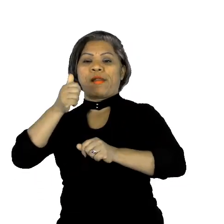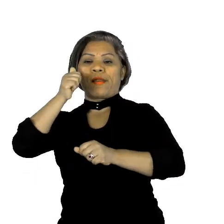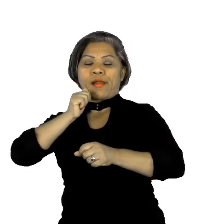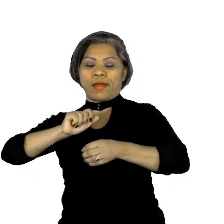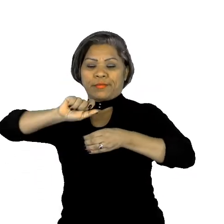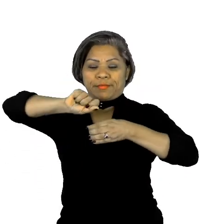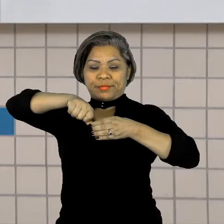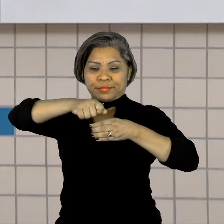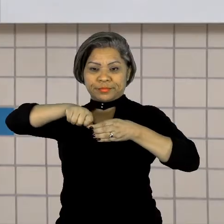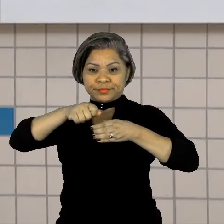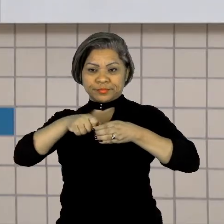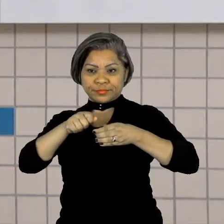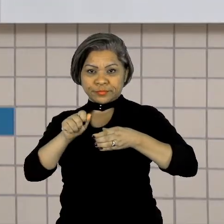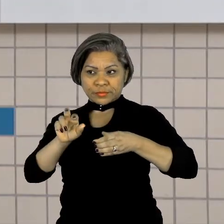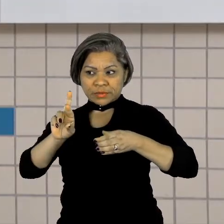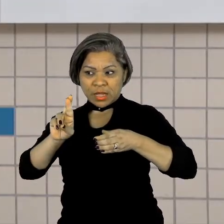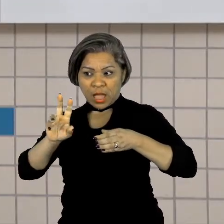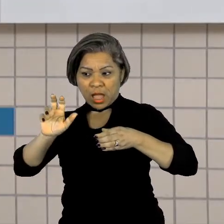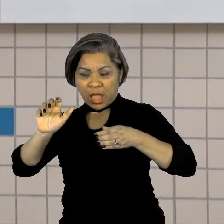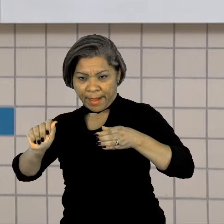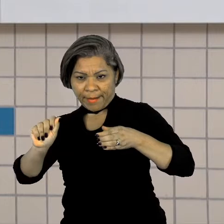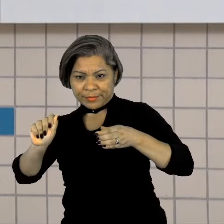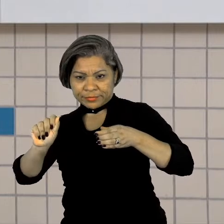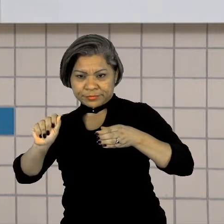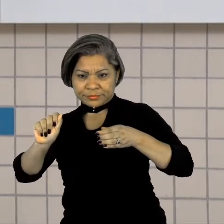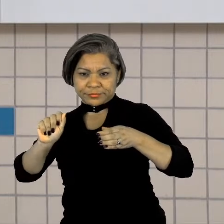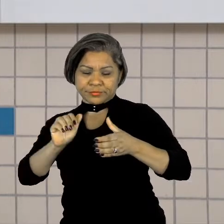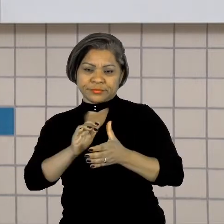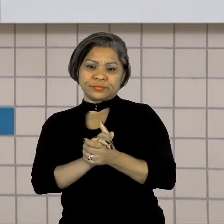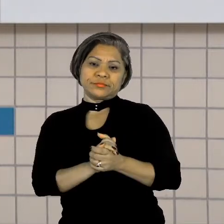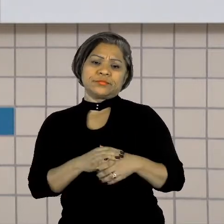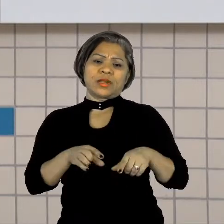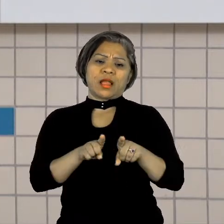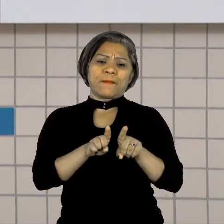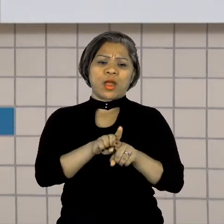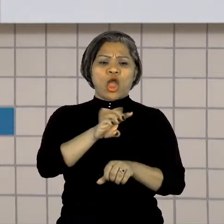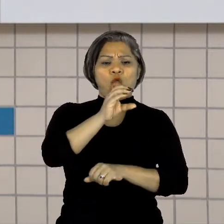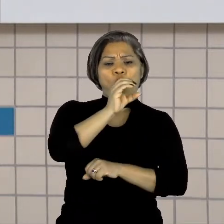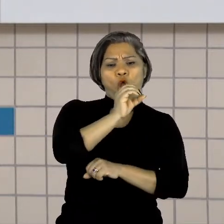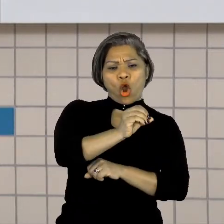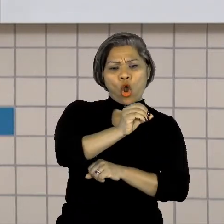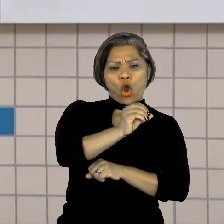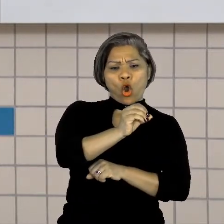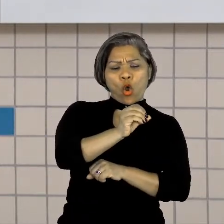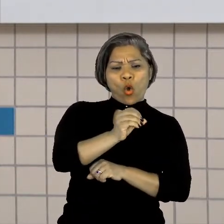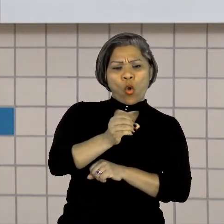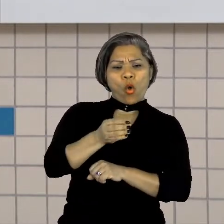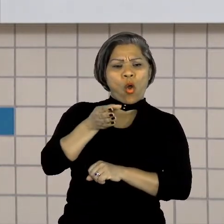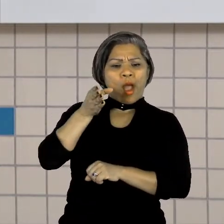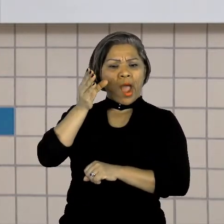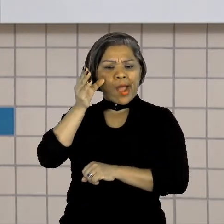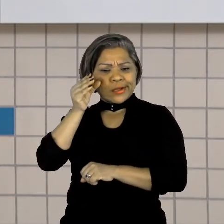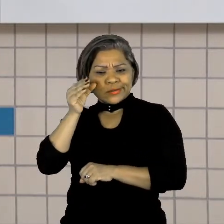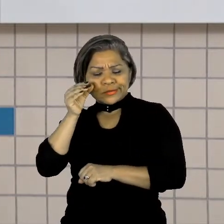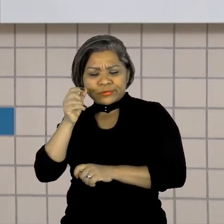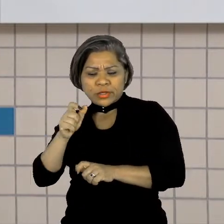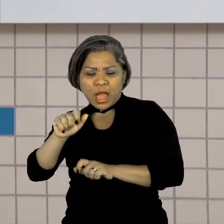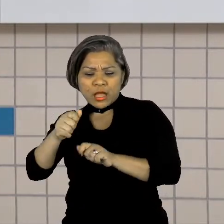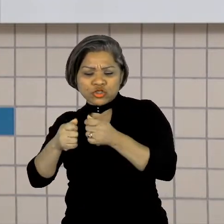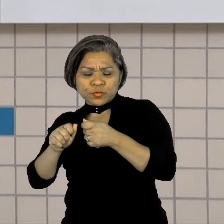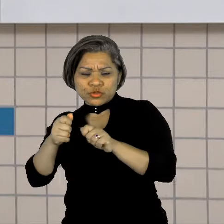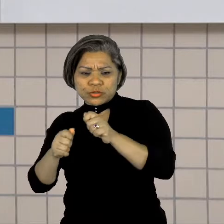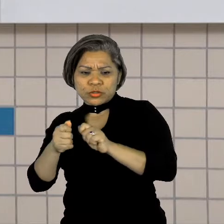cozinheira. E lá no outro é o assistente administrativo. Então, o